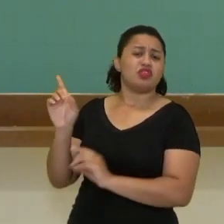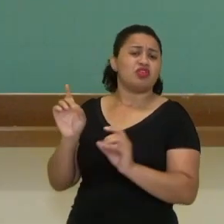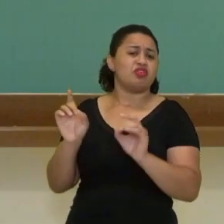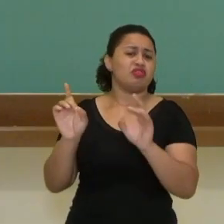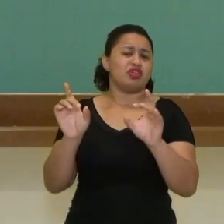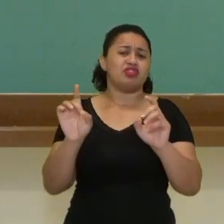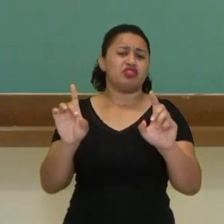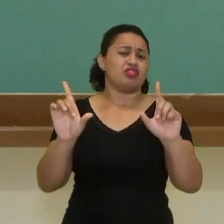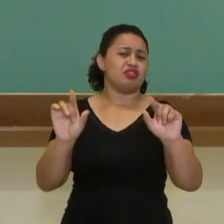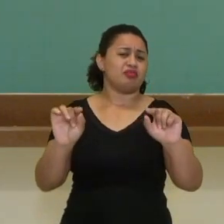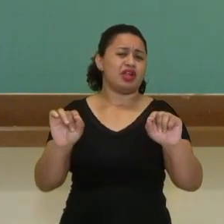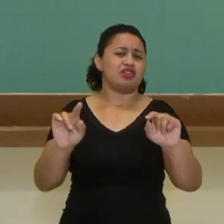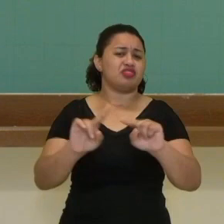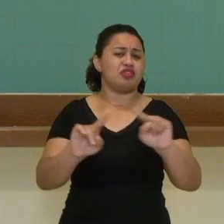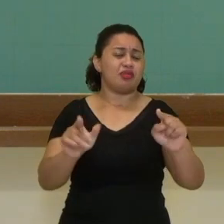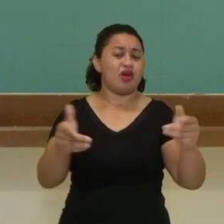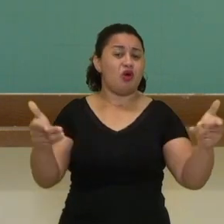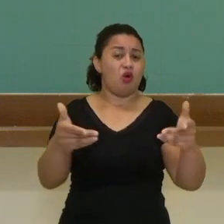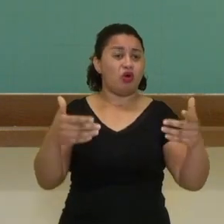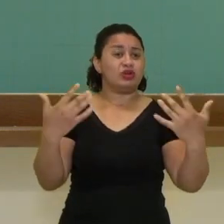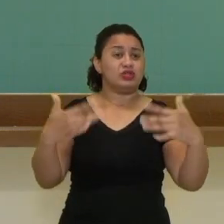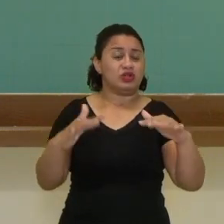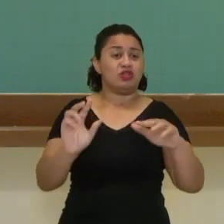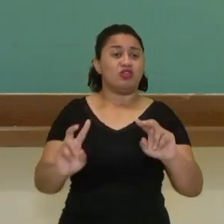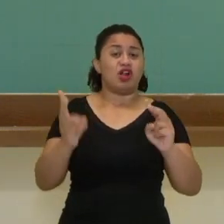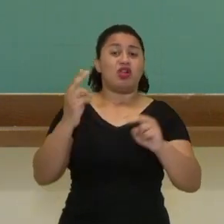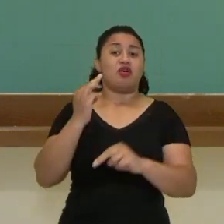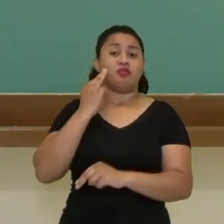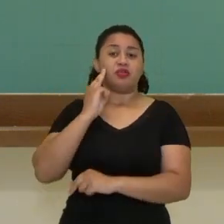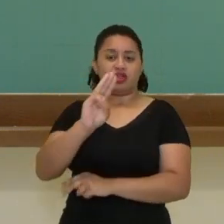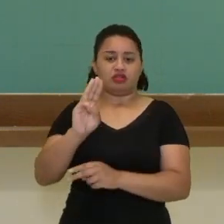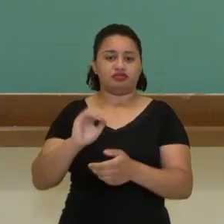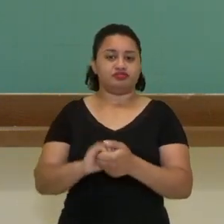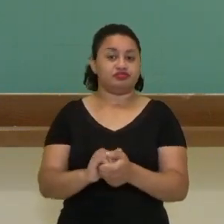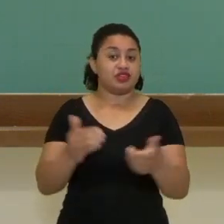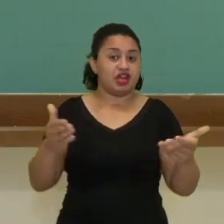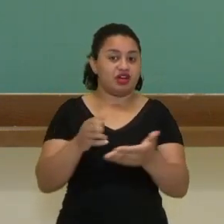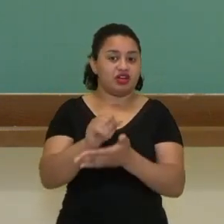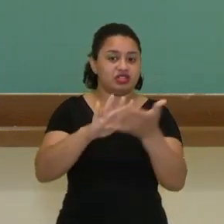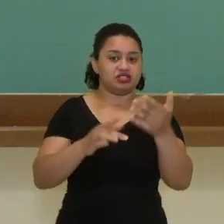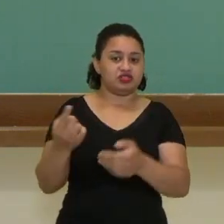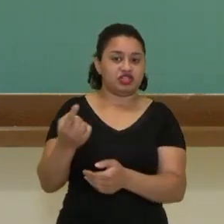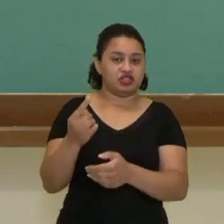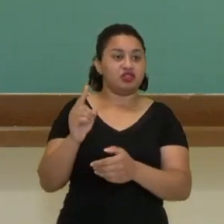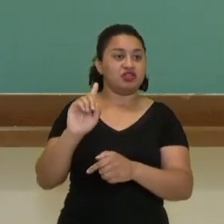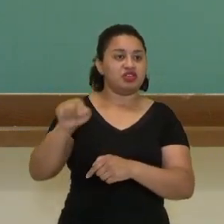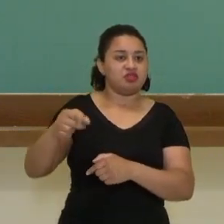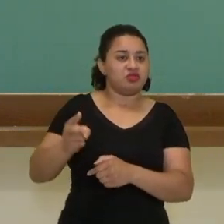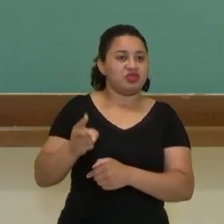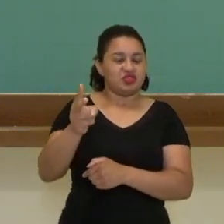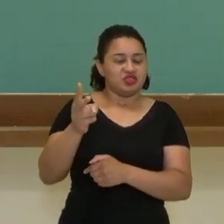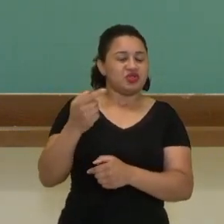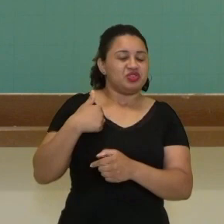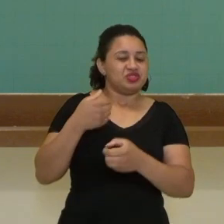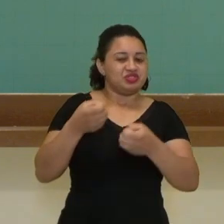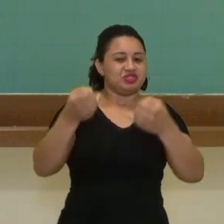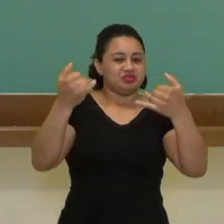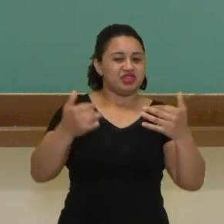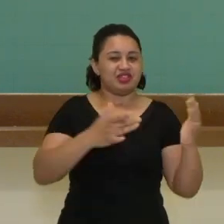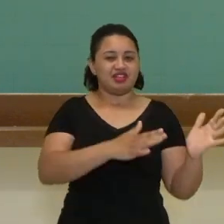custa milhões, ok? Então, gente, vamos para nosso primeiro exercício e a gente já continua com a vida e obra de